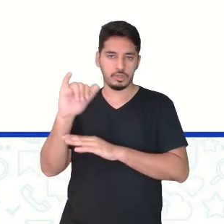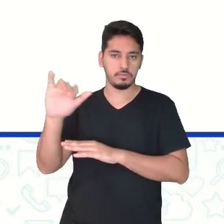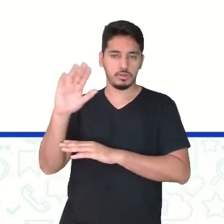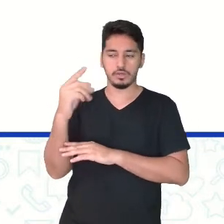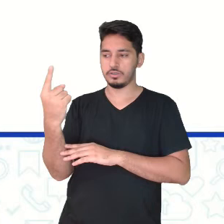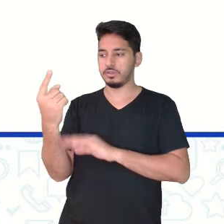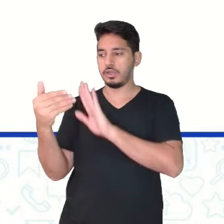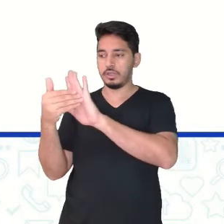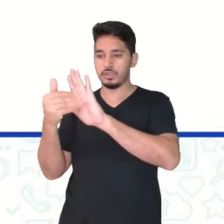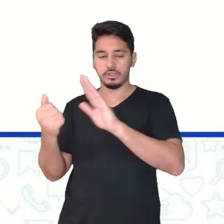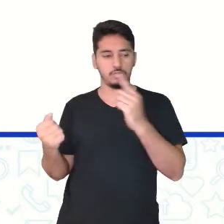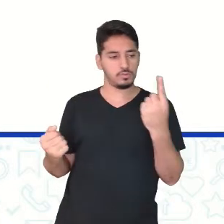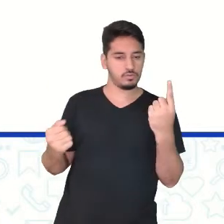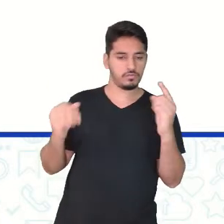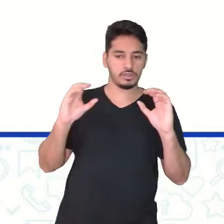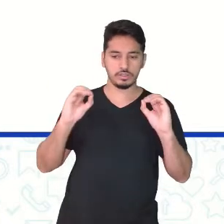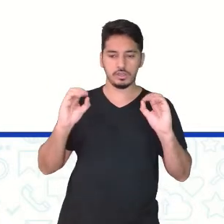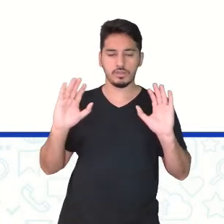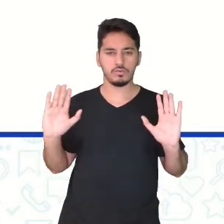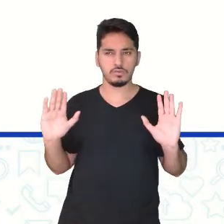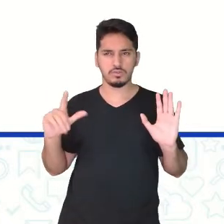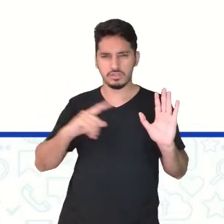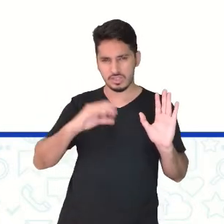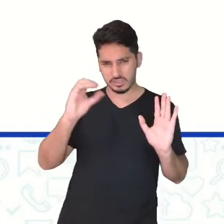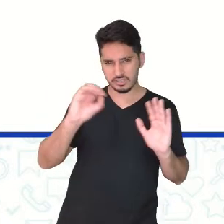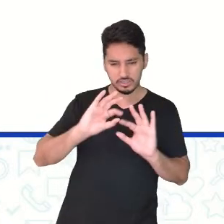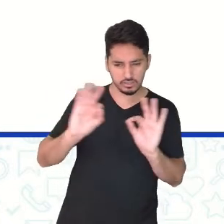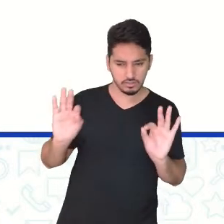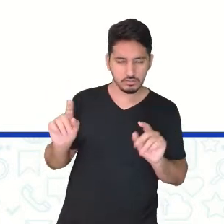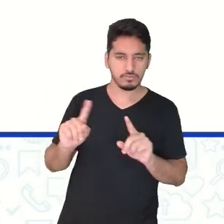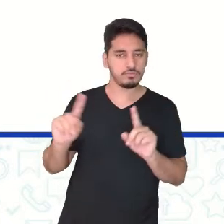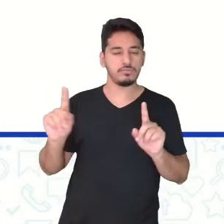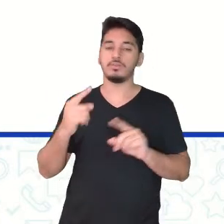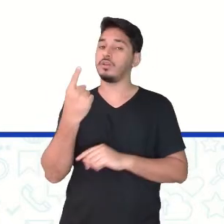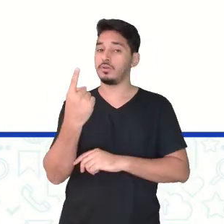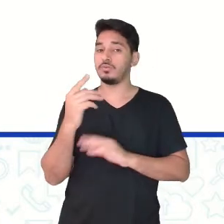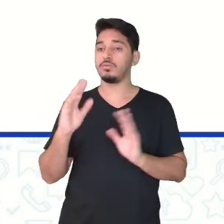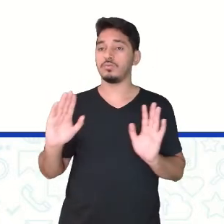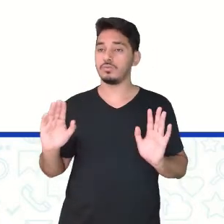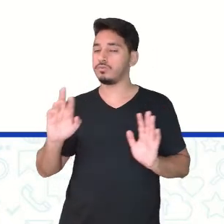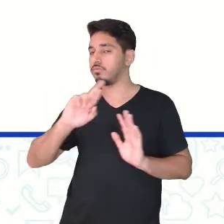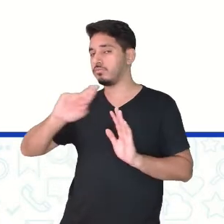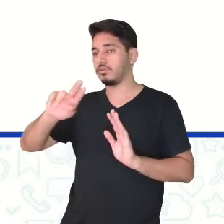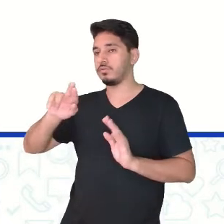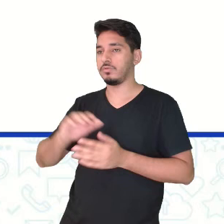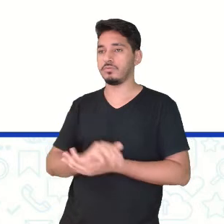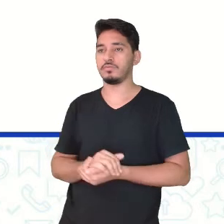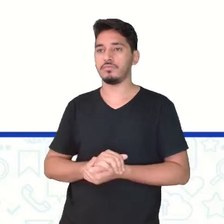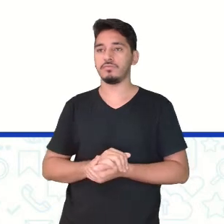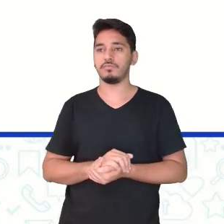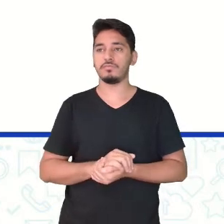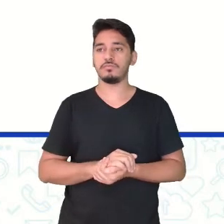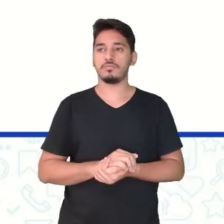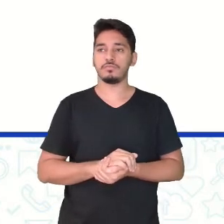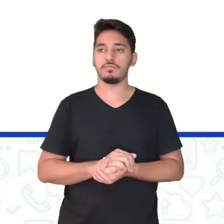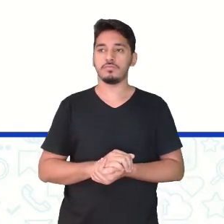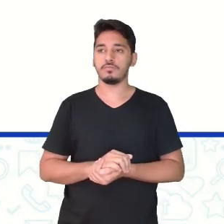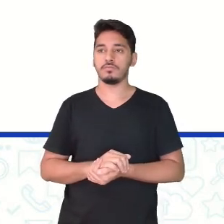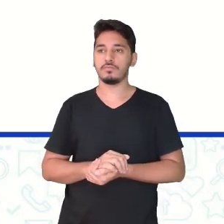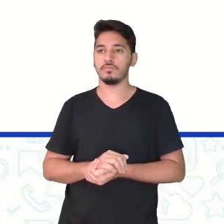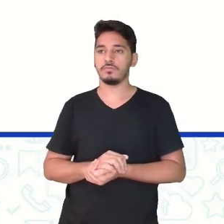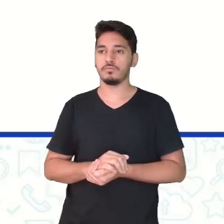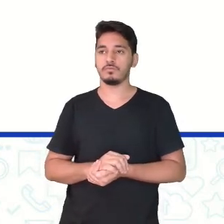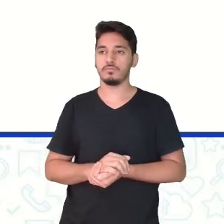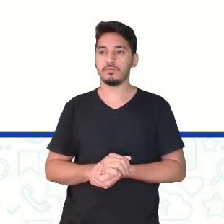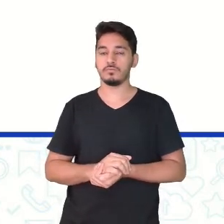1, e tiro 1, fica 0. Tem 0 pontinho ali? Não, tem 1 pontinho. Então não é também. Bora ver outro. Letra